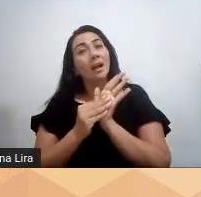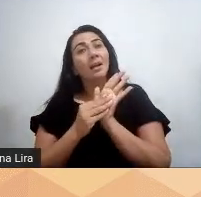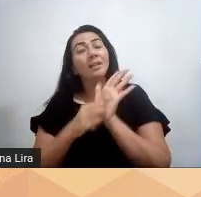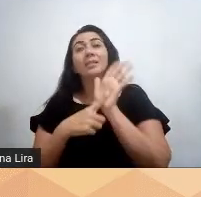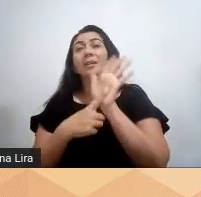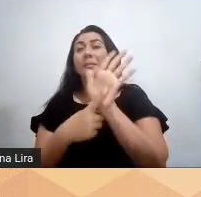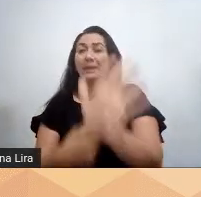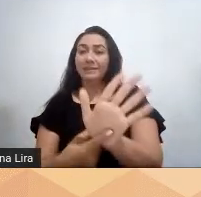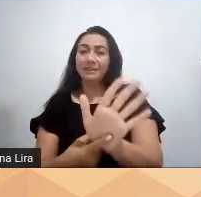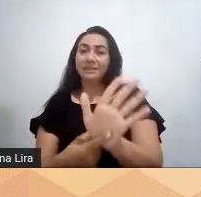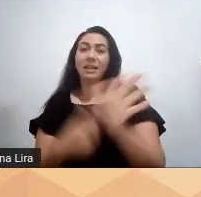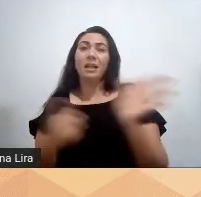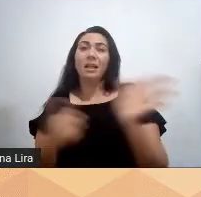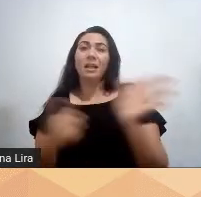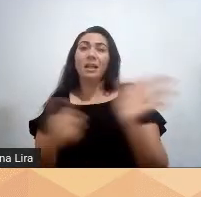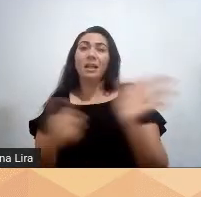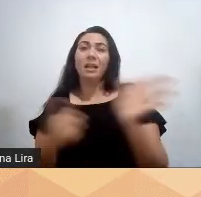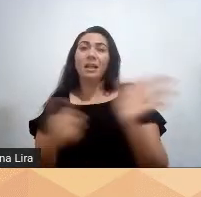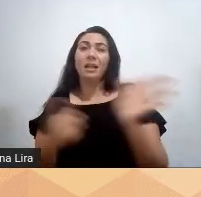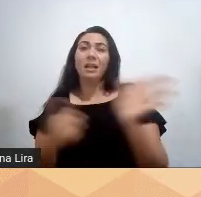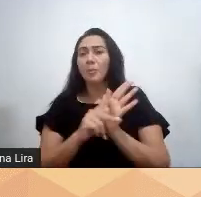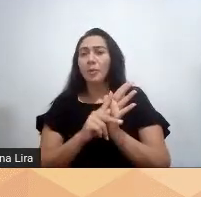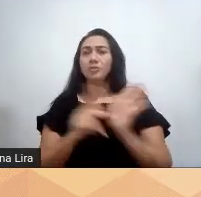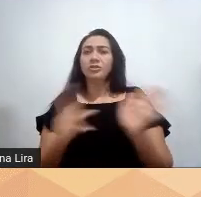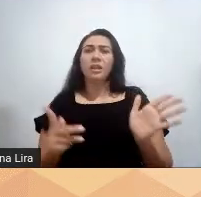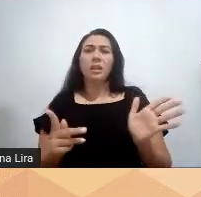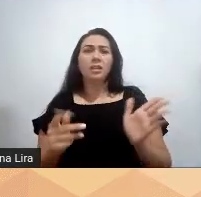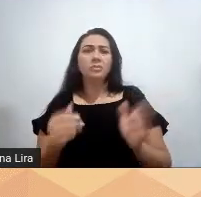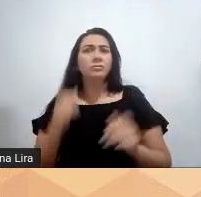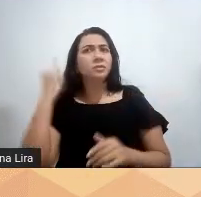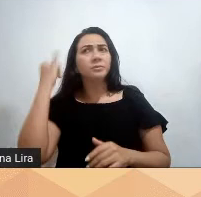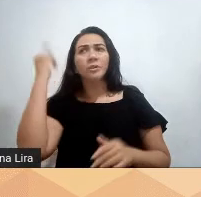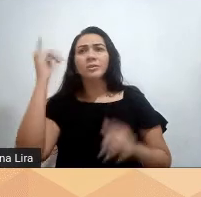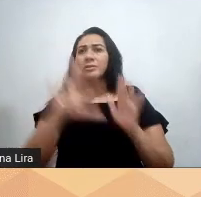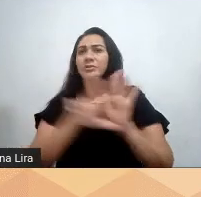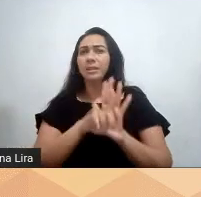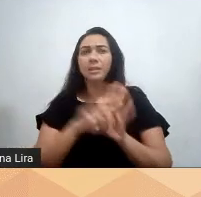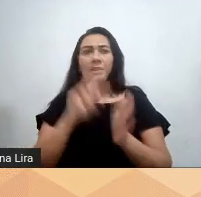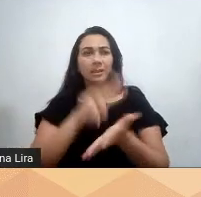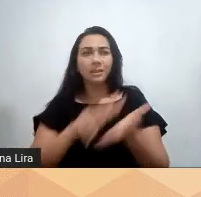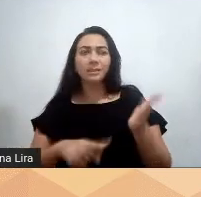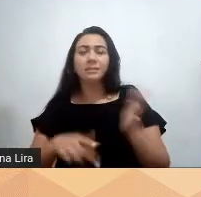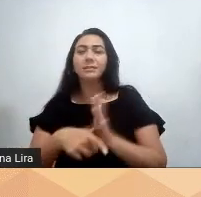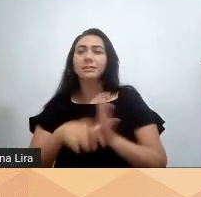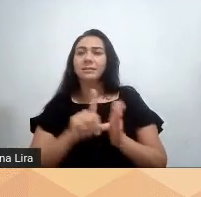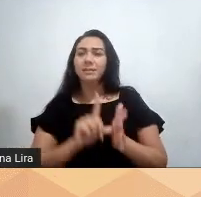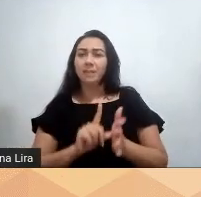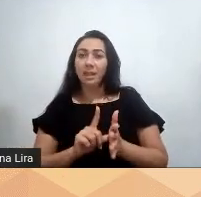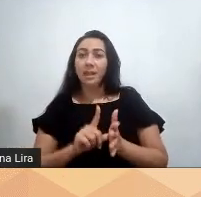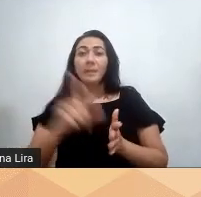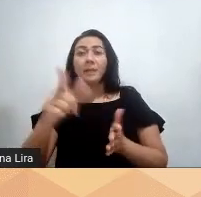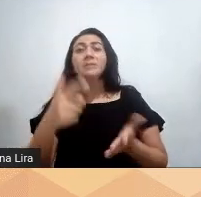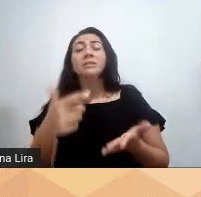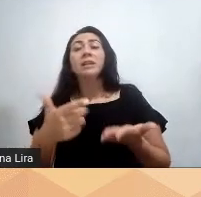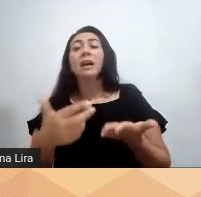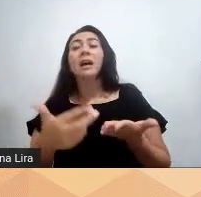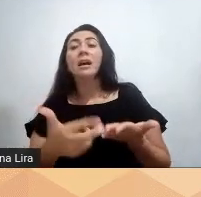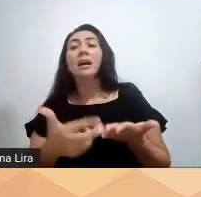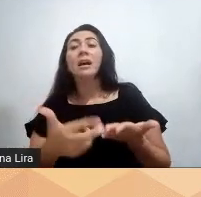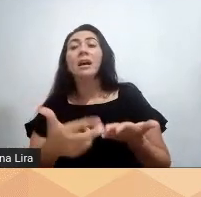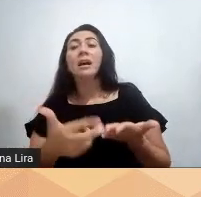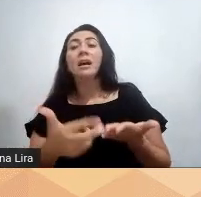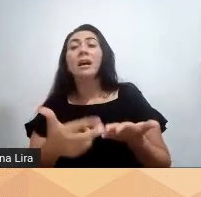profundidade da norma, né? É importante vocês lerem a norma, a lei, enfim, mas a cartilha ela está bem didática e bem fácil de compreensão